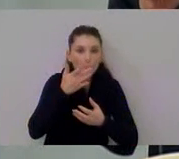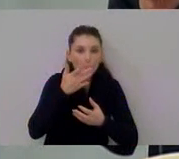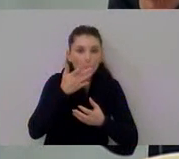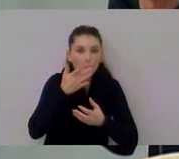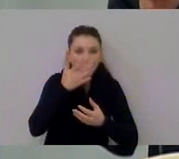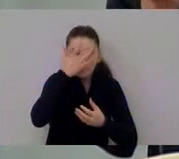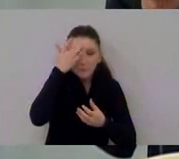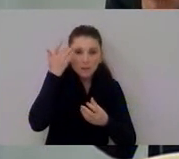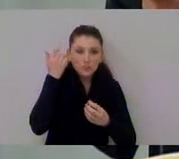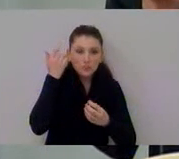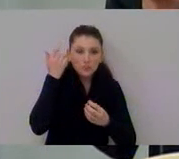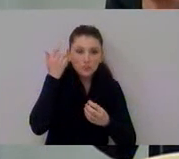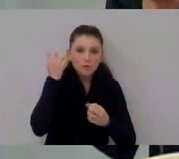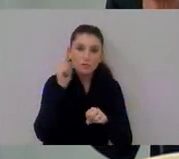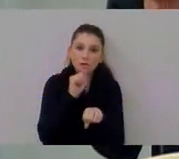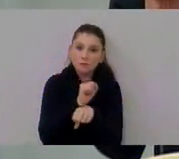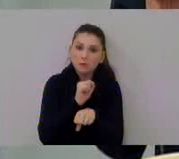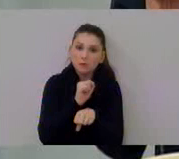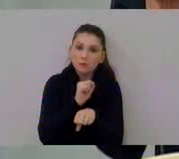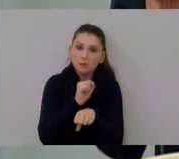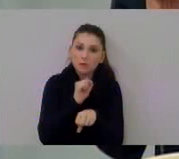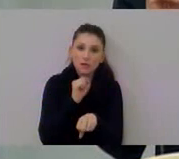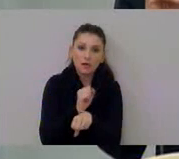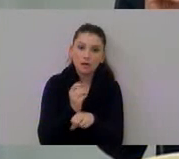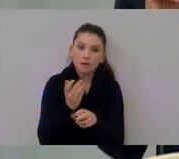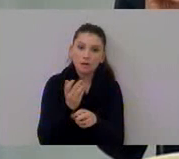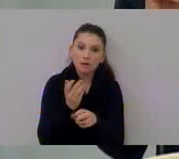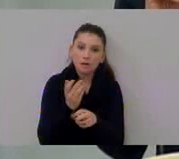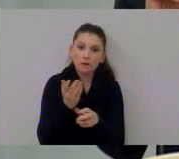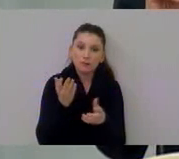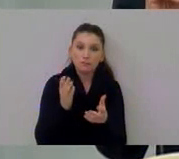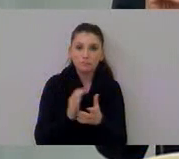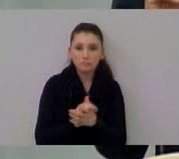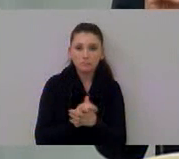Quando você diz ali também, André,